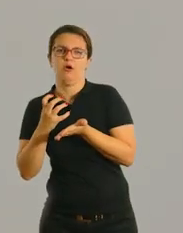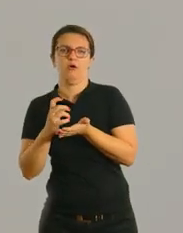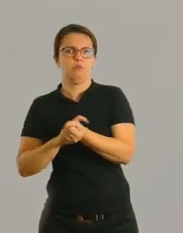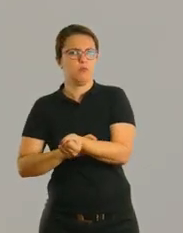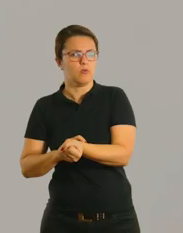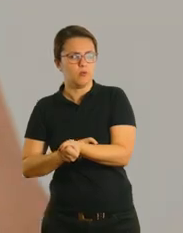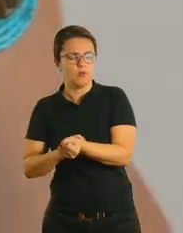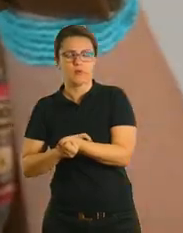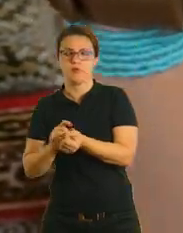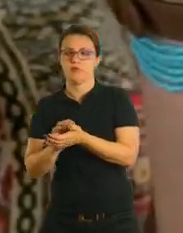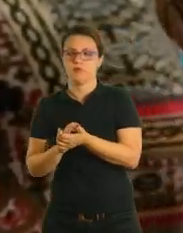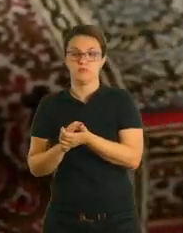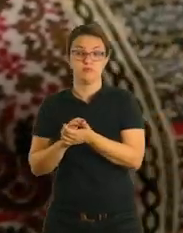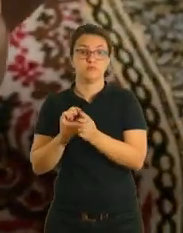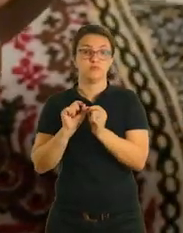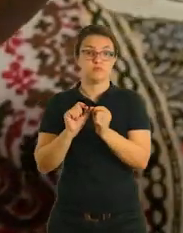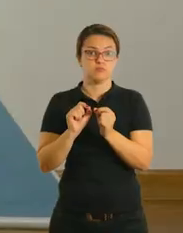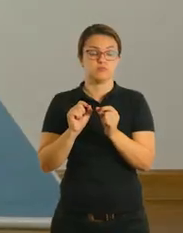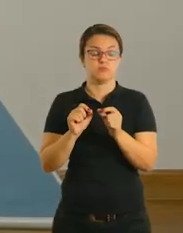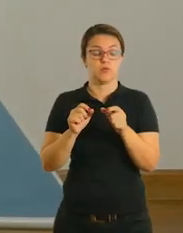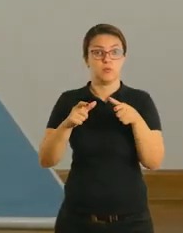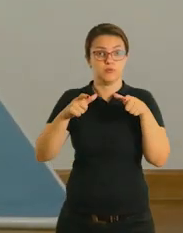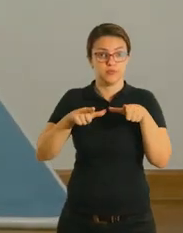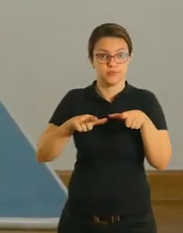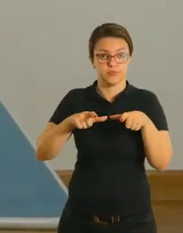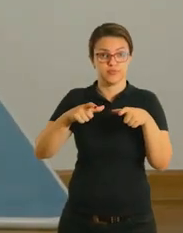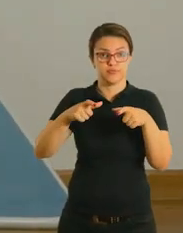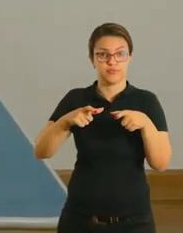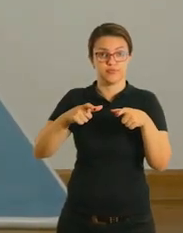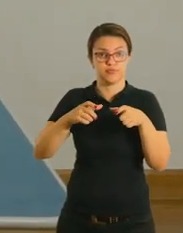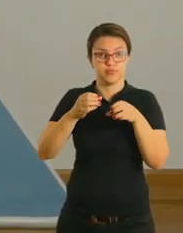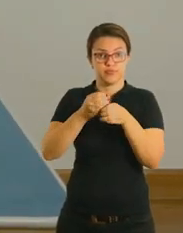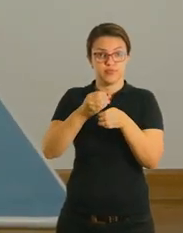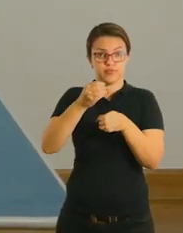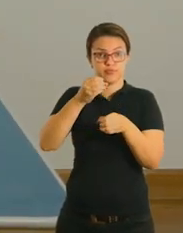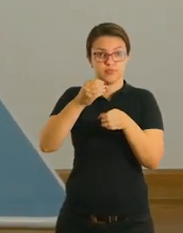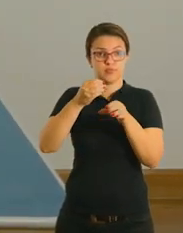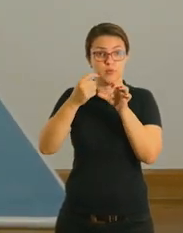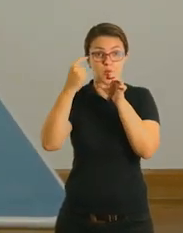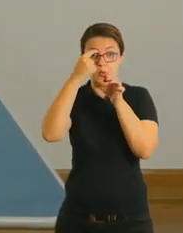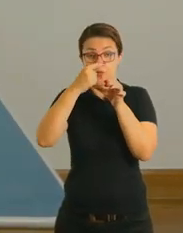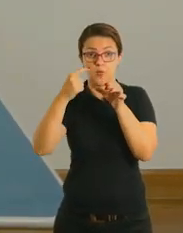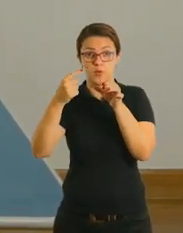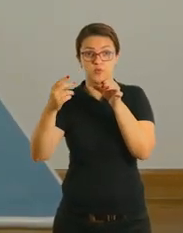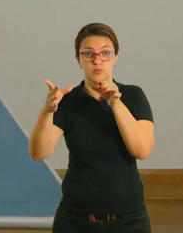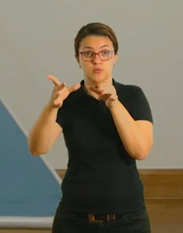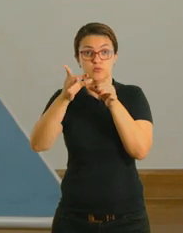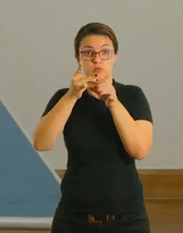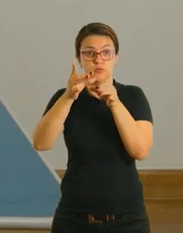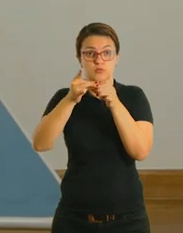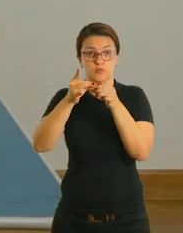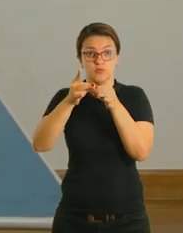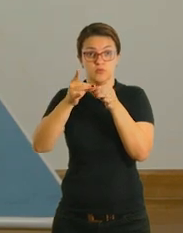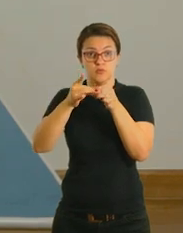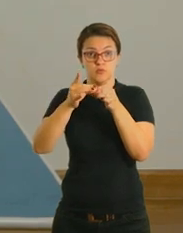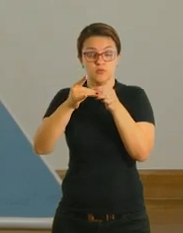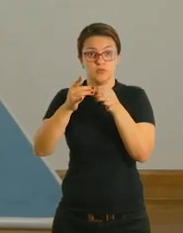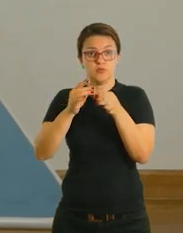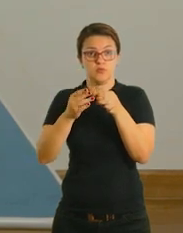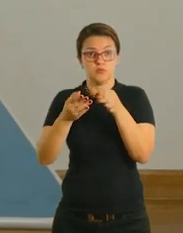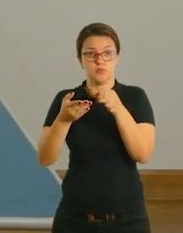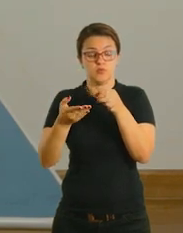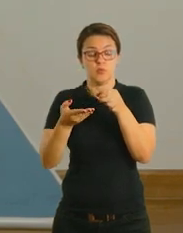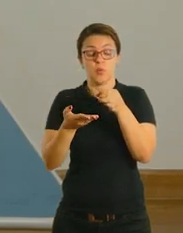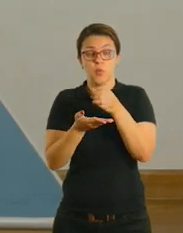e colem no rolinho de papel higiênico, tá? Embaixo, para a gente poder colar isso na base, vocês